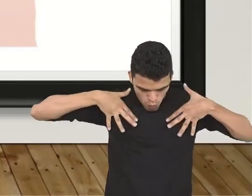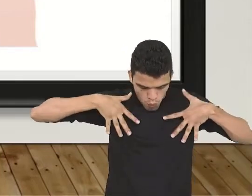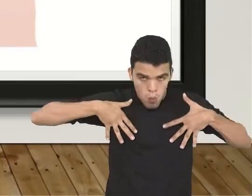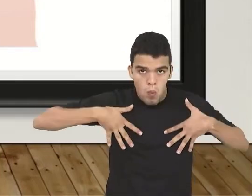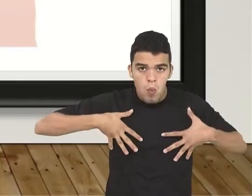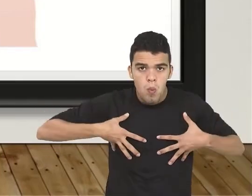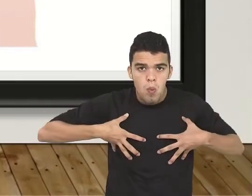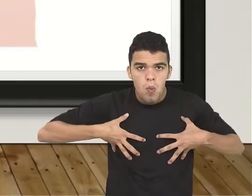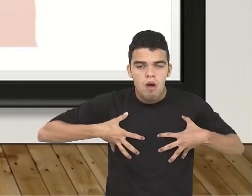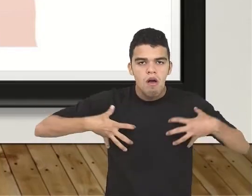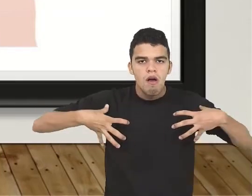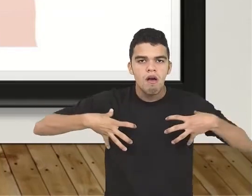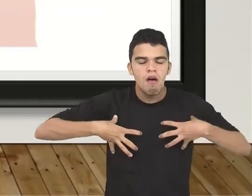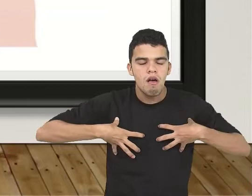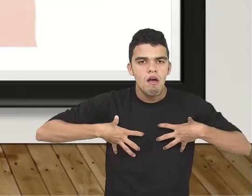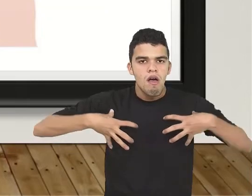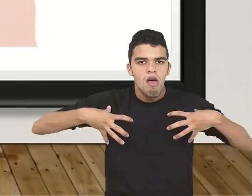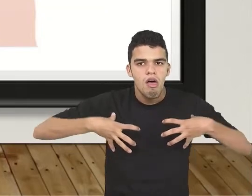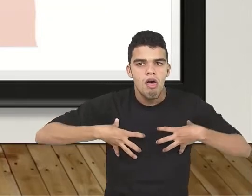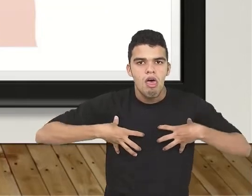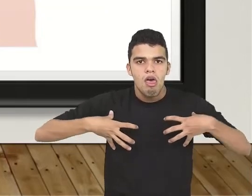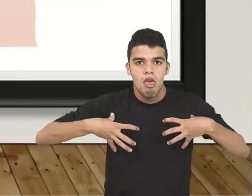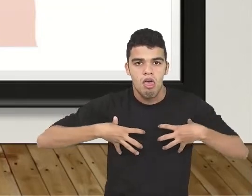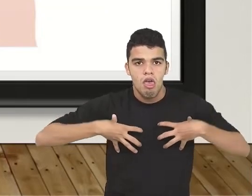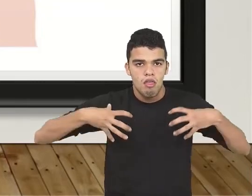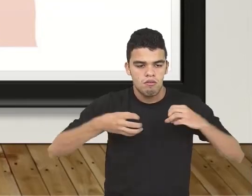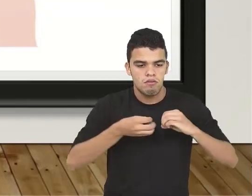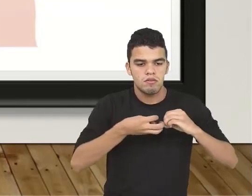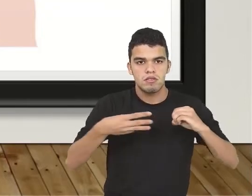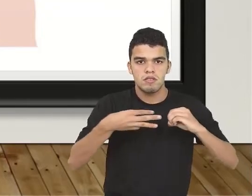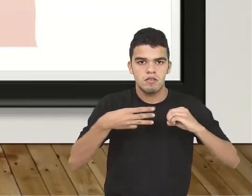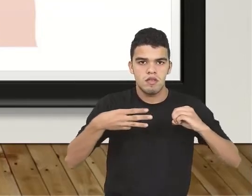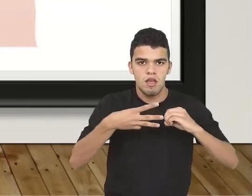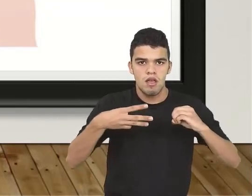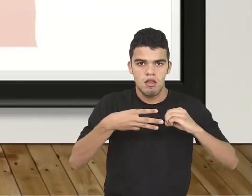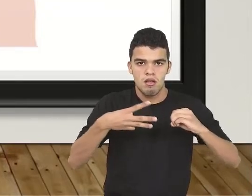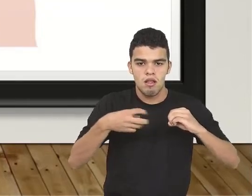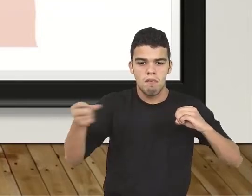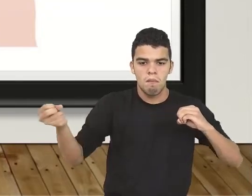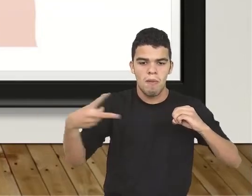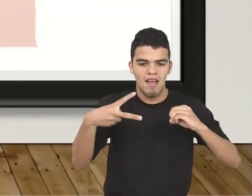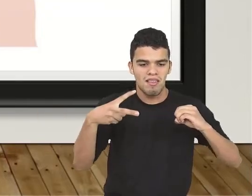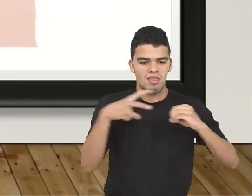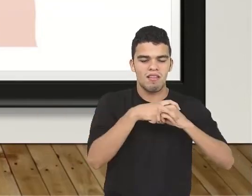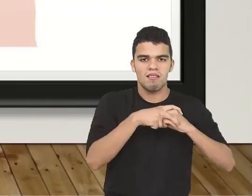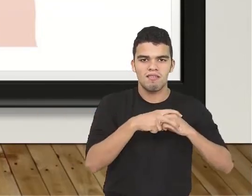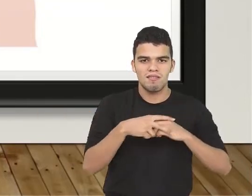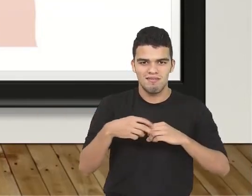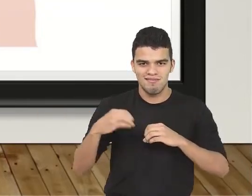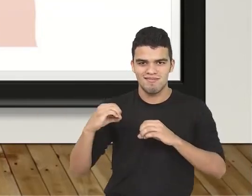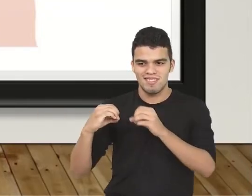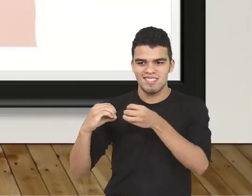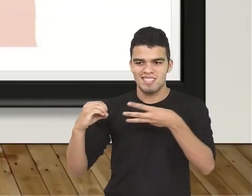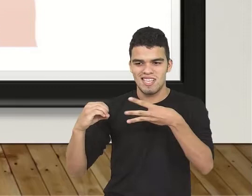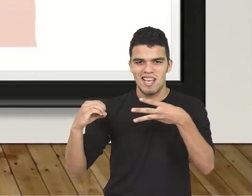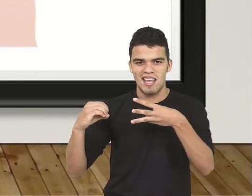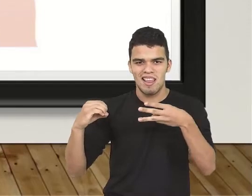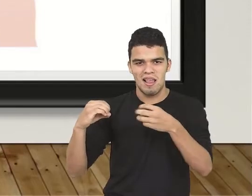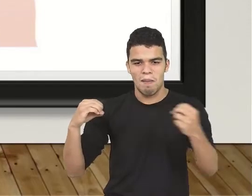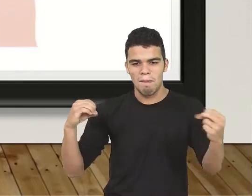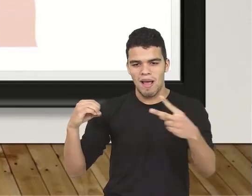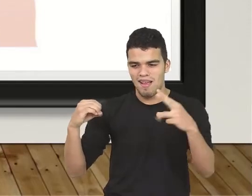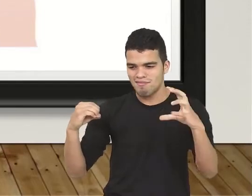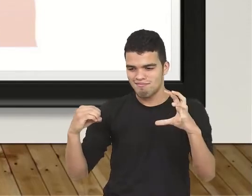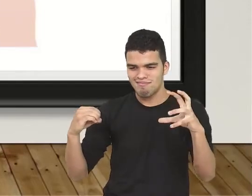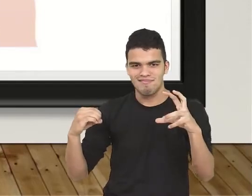começa a destruir as células dos pulmões. Na aula anterior, vocês perceberam como é que age um vírus.